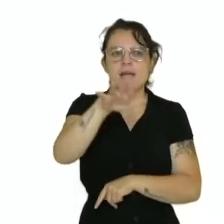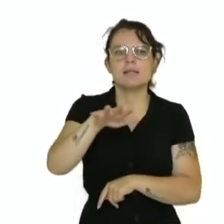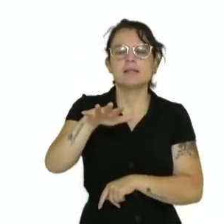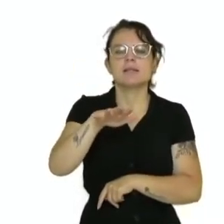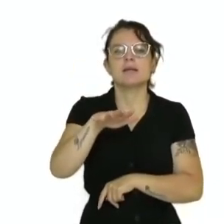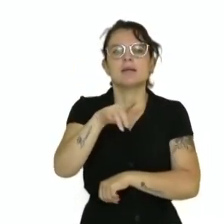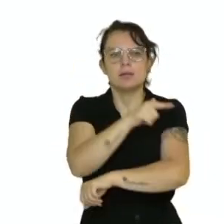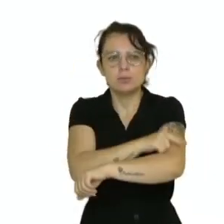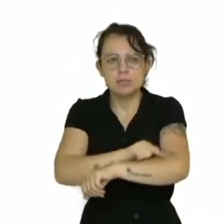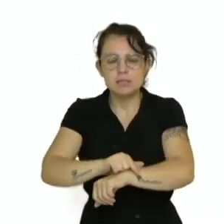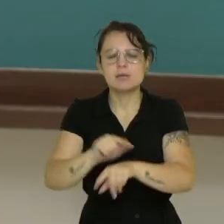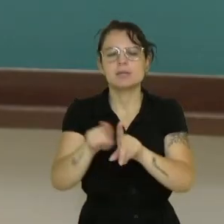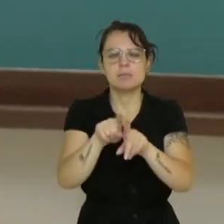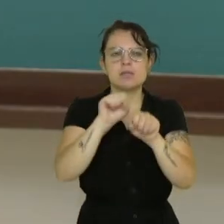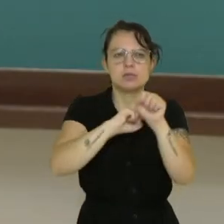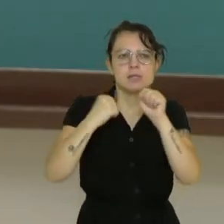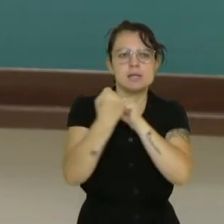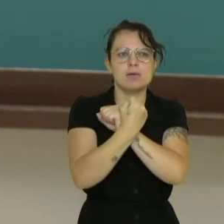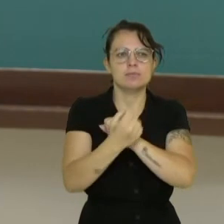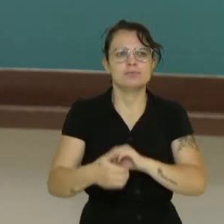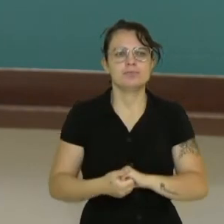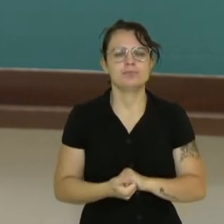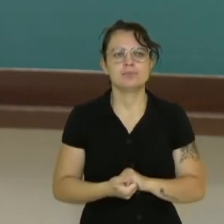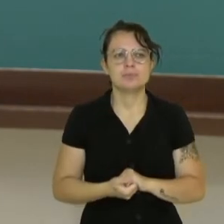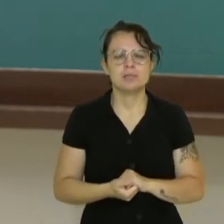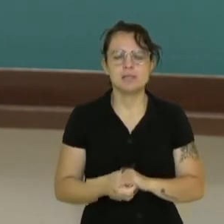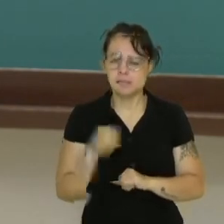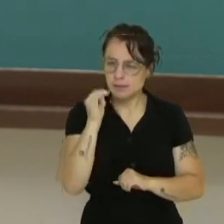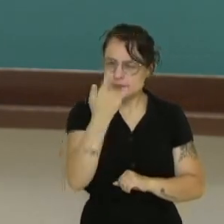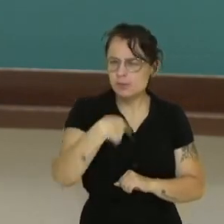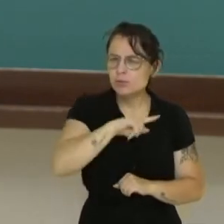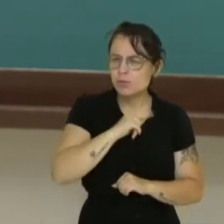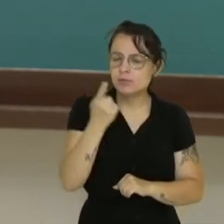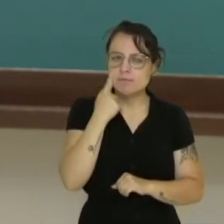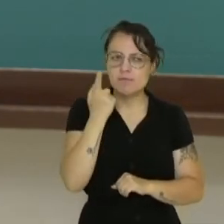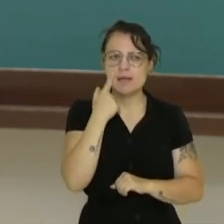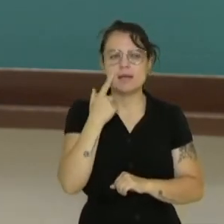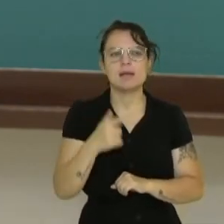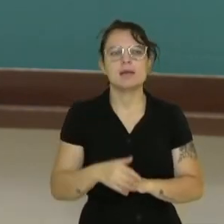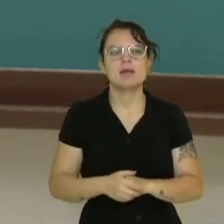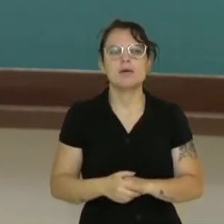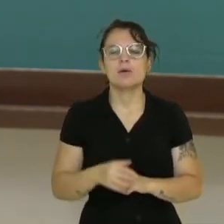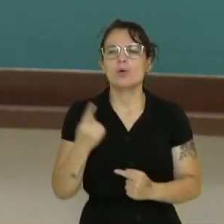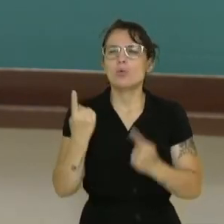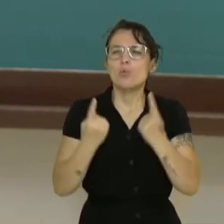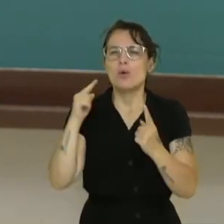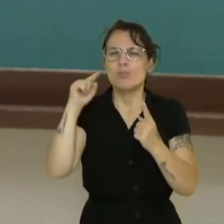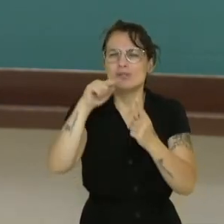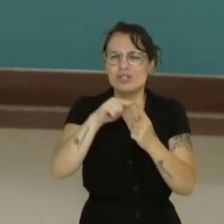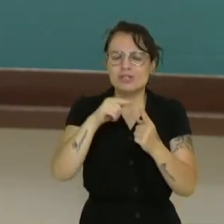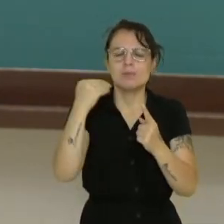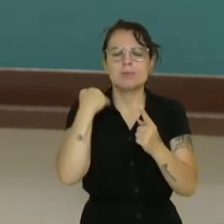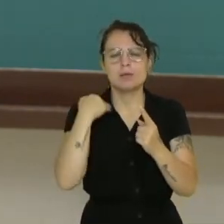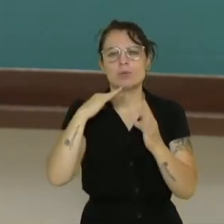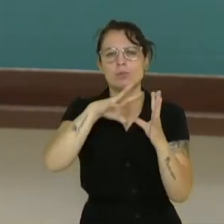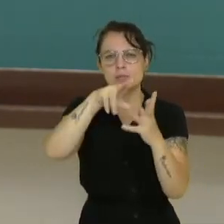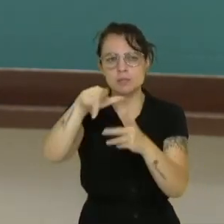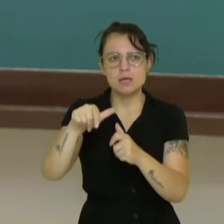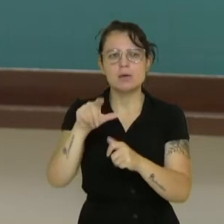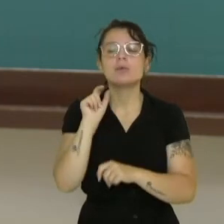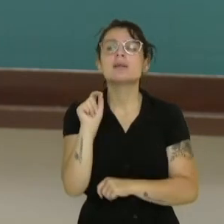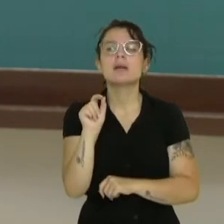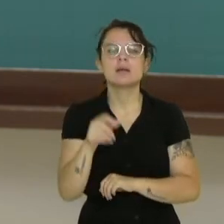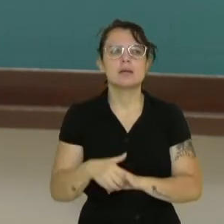educacionais e sociais. Então, se a gente for ver bem, o principal objetivo do Banco